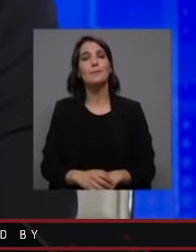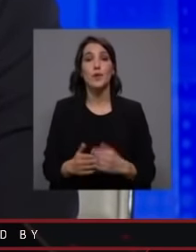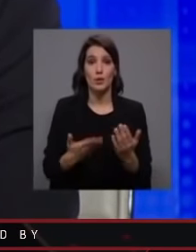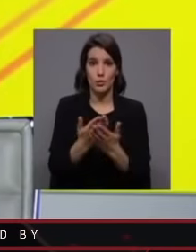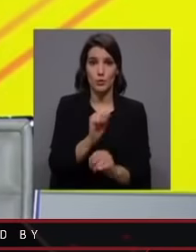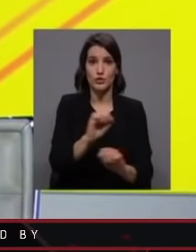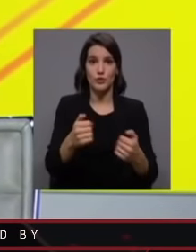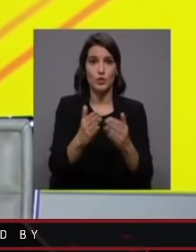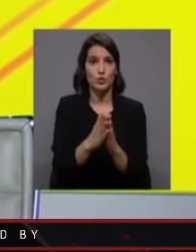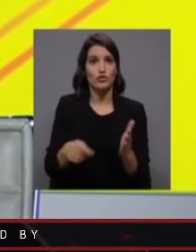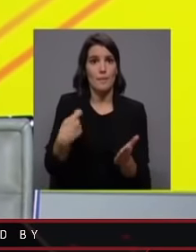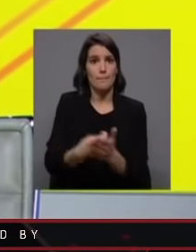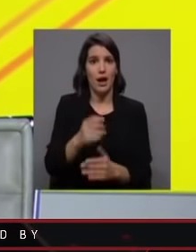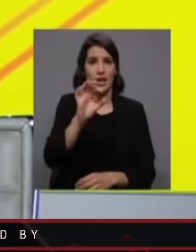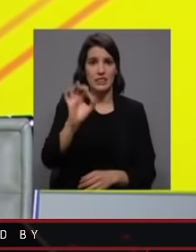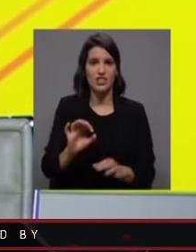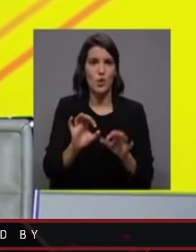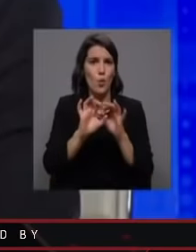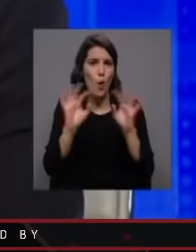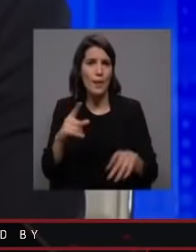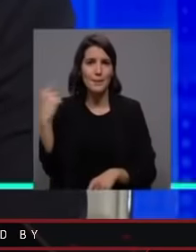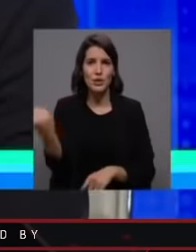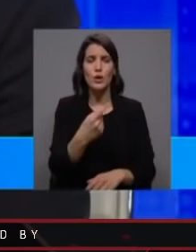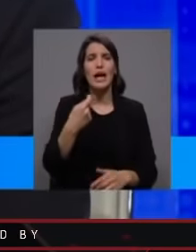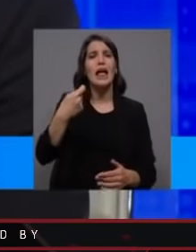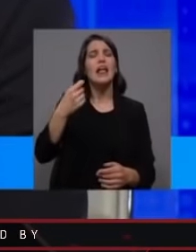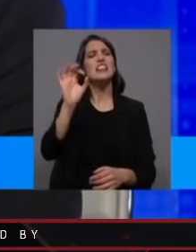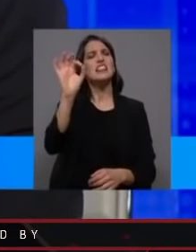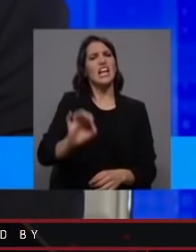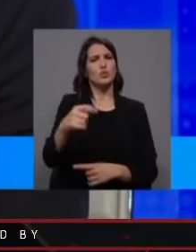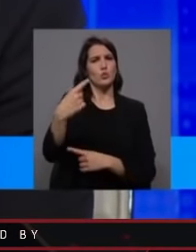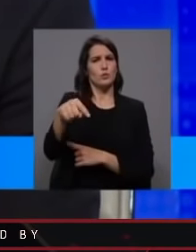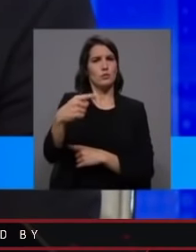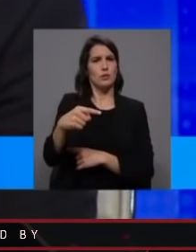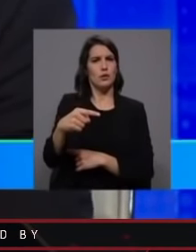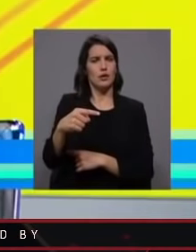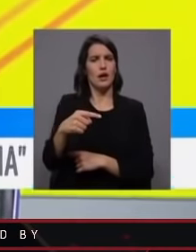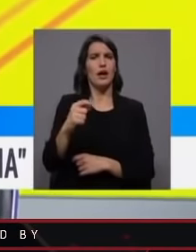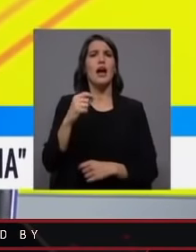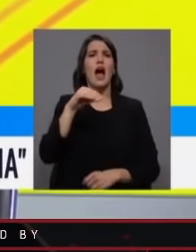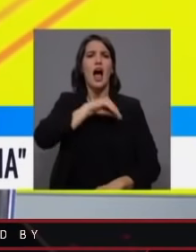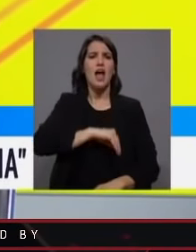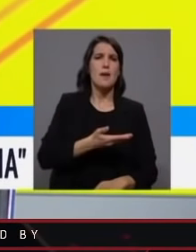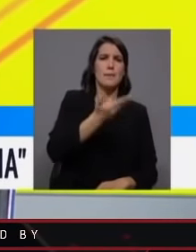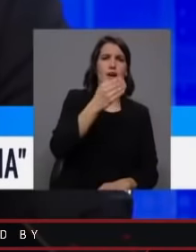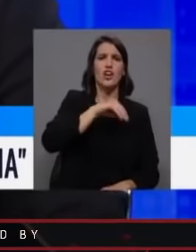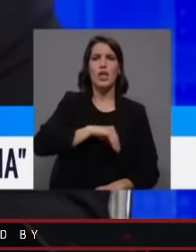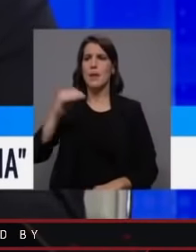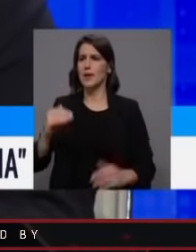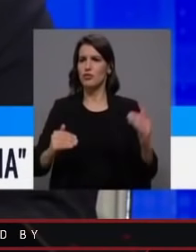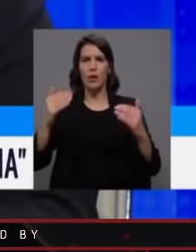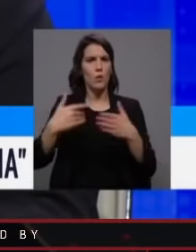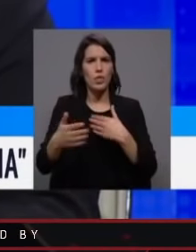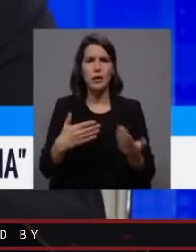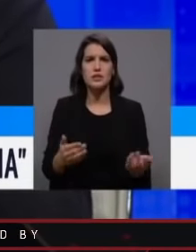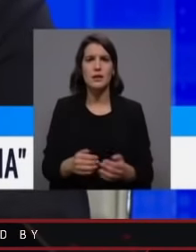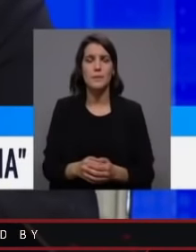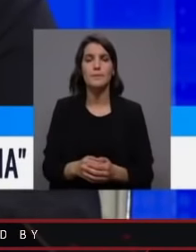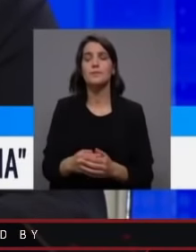pagar em a mesma é uma Taxa Única desigualdades mais alguma coisa